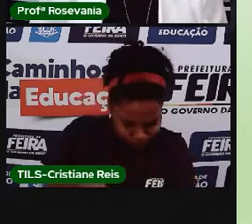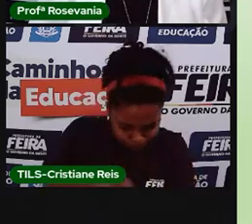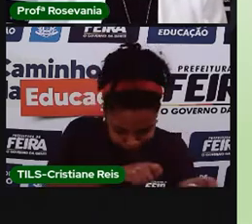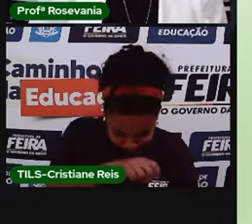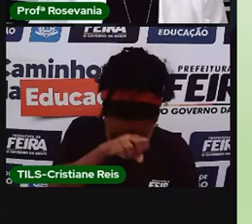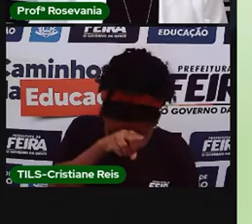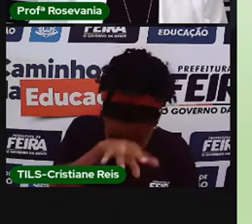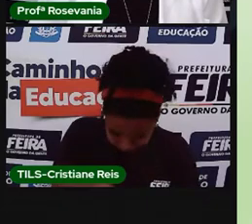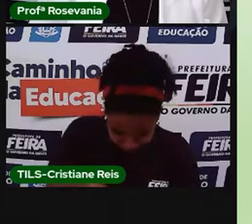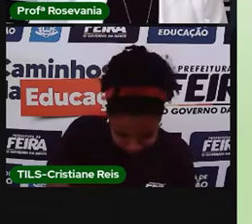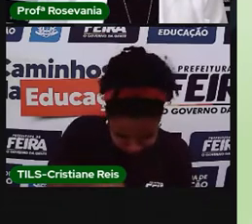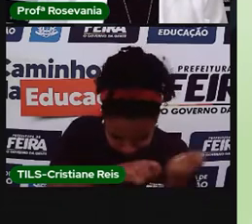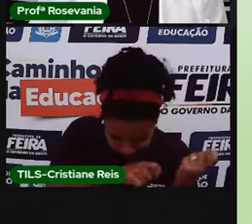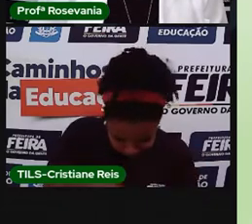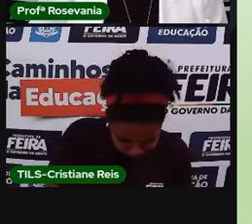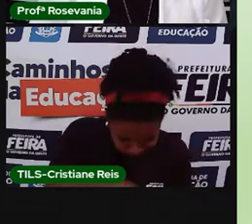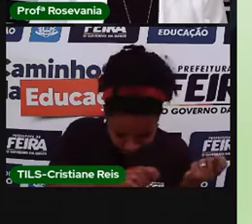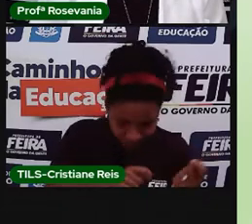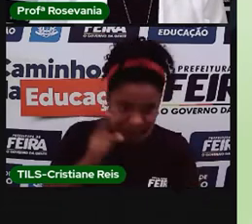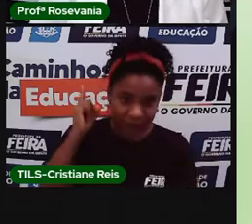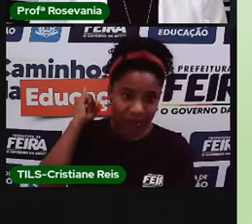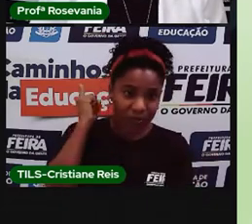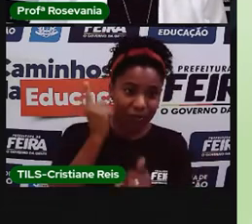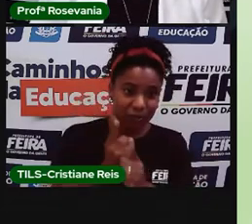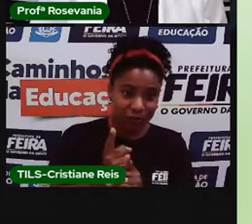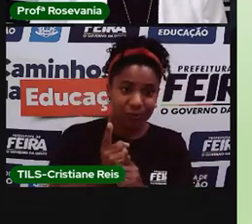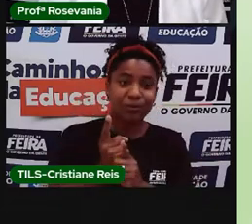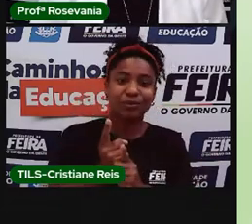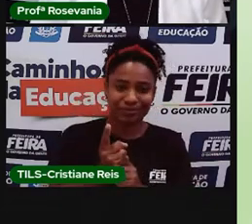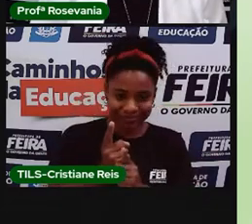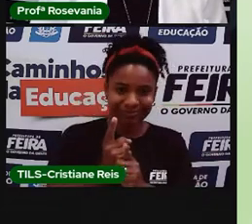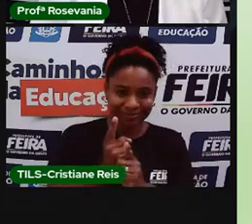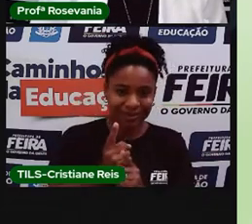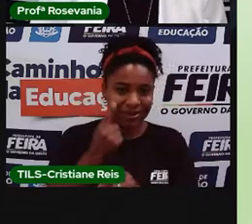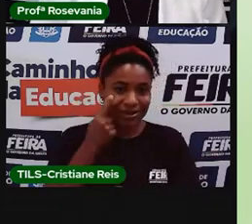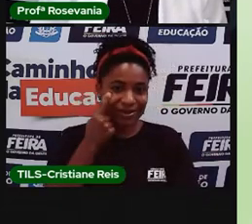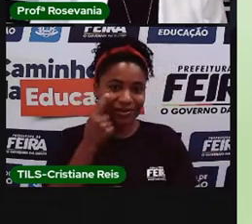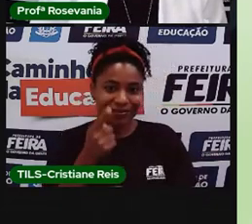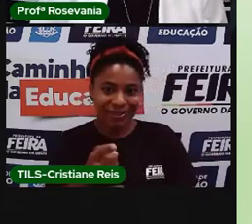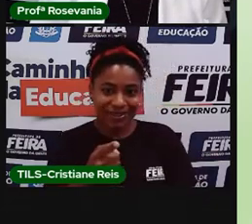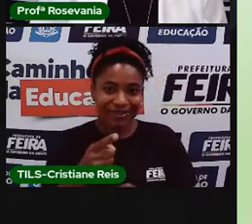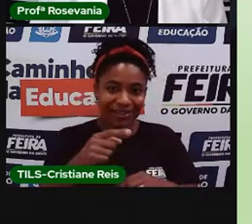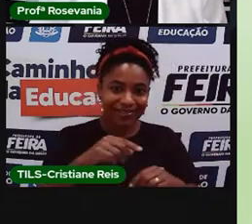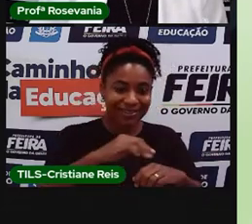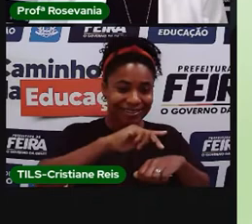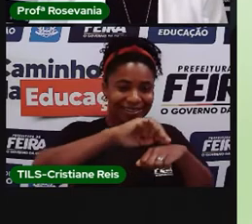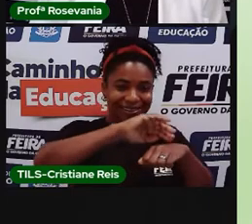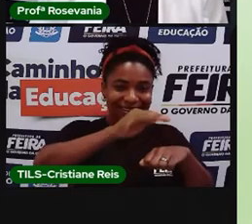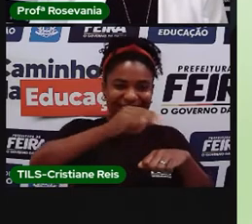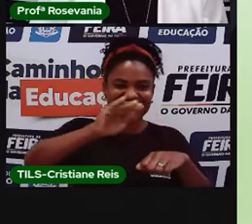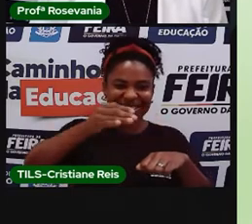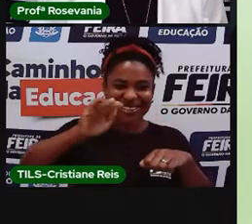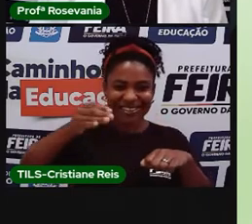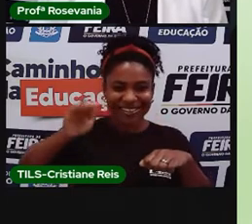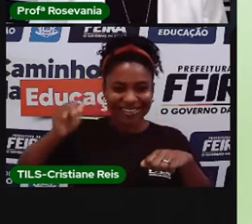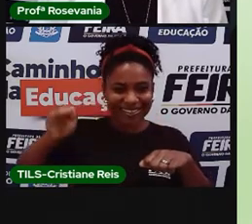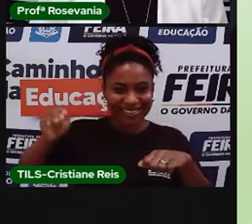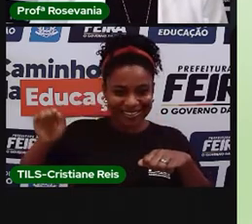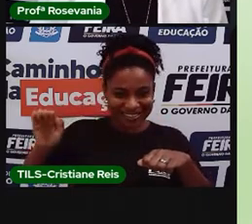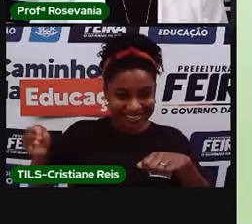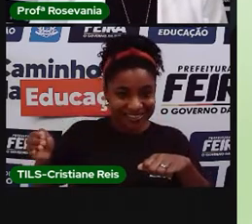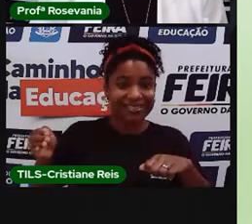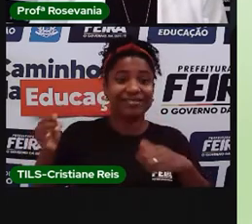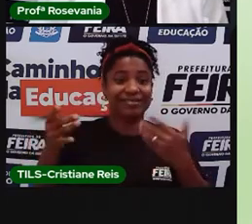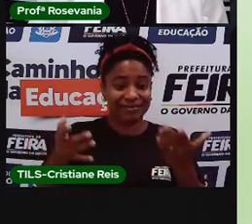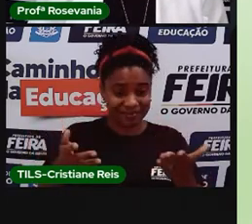arqueológicas. E aqui ele mostra o desenho, a forma particular dele de representar as montanhas ou da região, né, onde